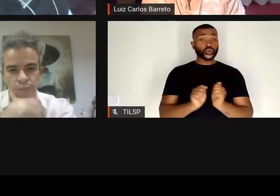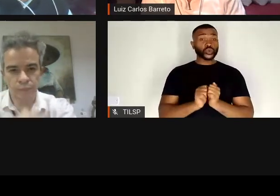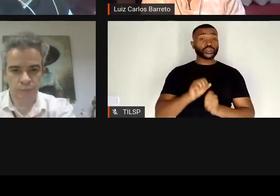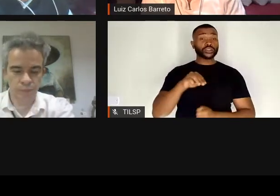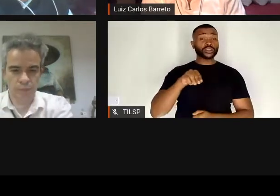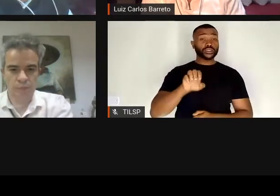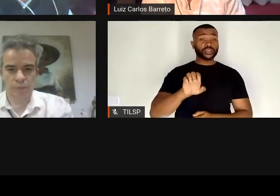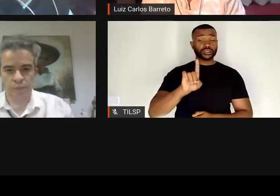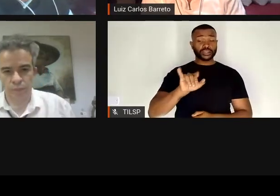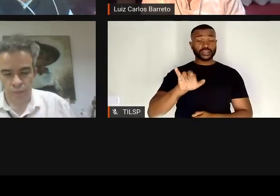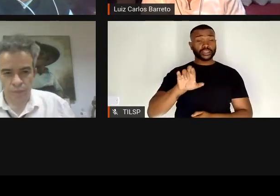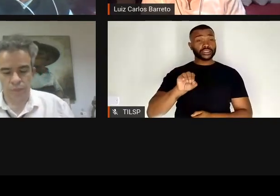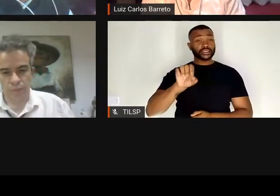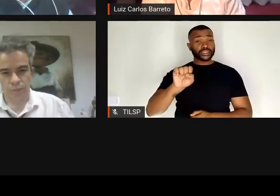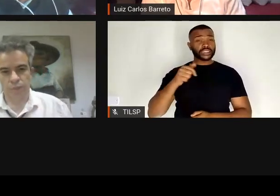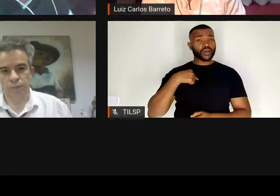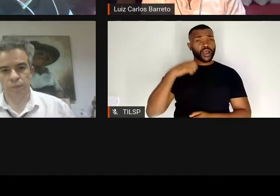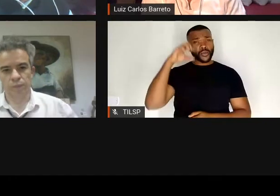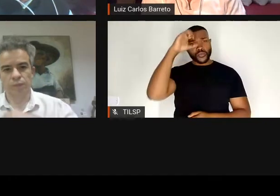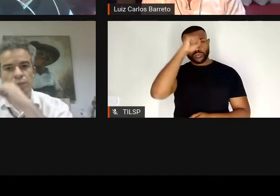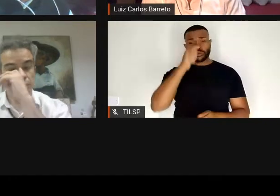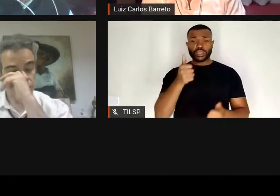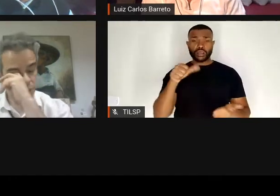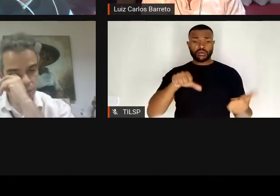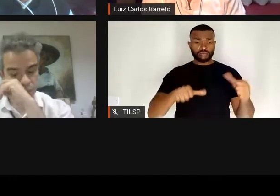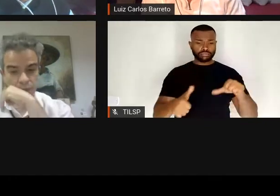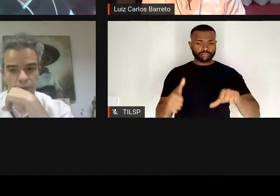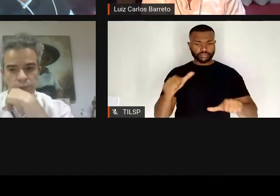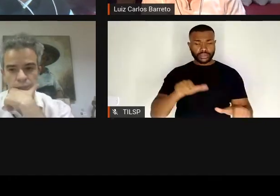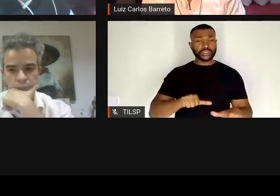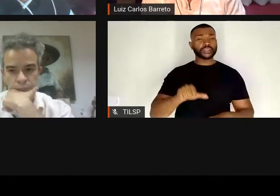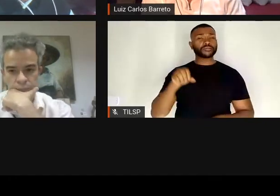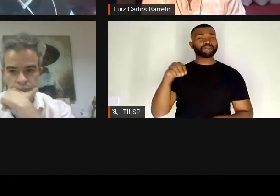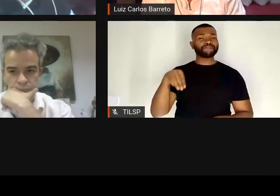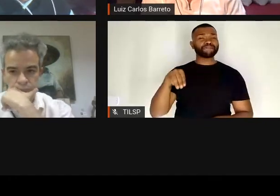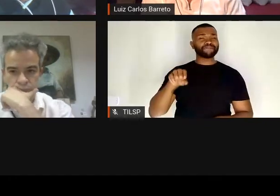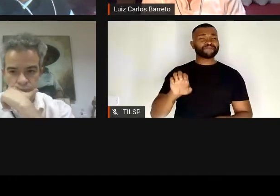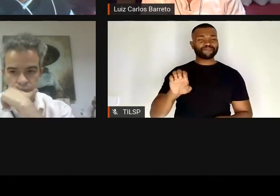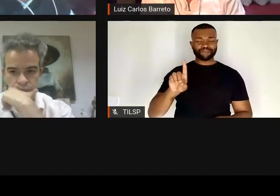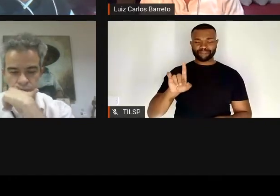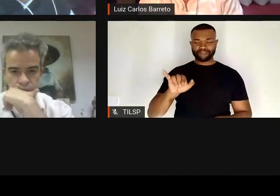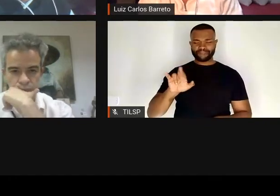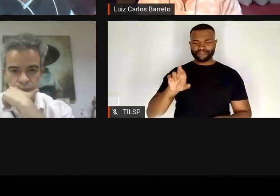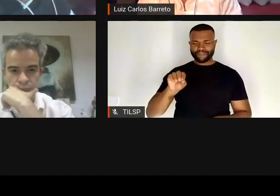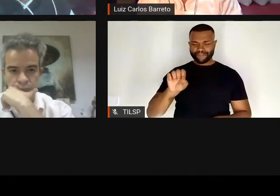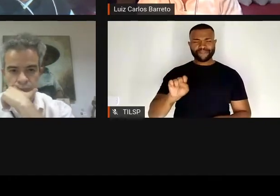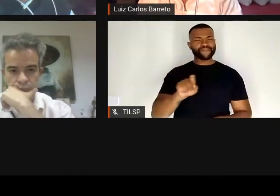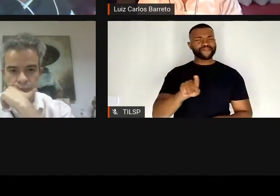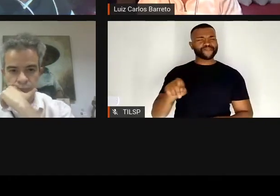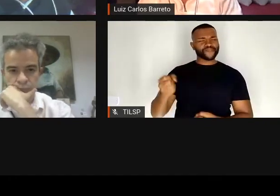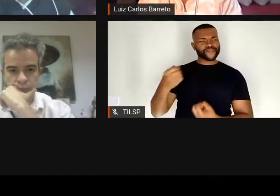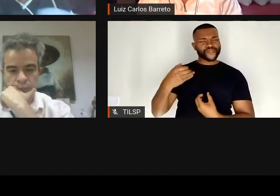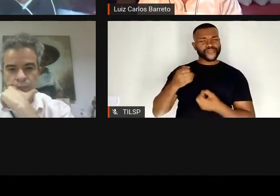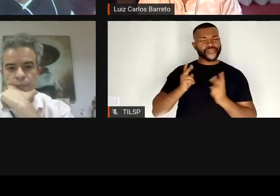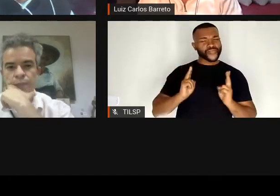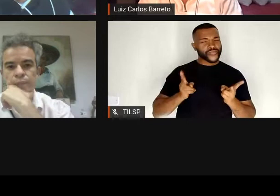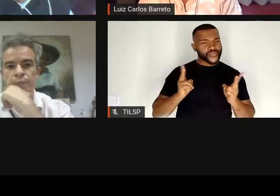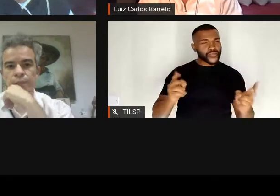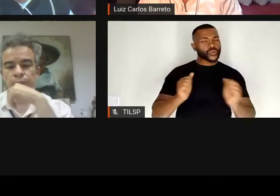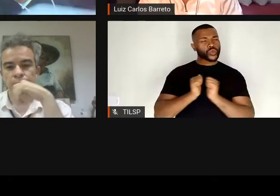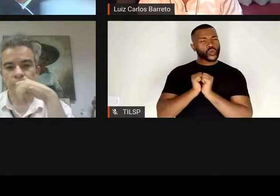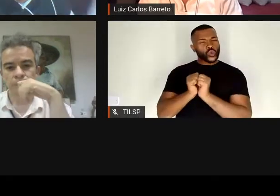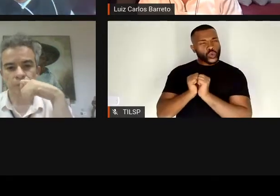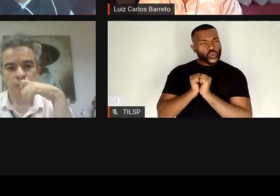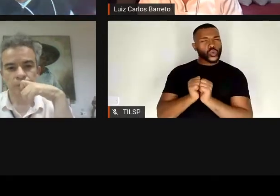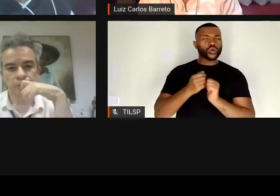no laboratório. E o Remedeiro foi sempre meu professor. Então, foi uma vivência muito, eu diria que